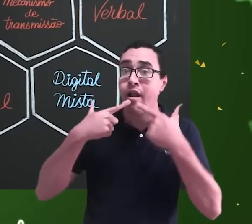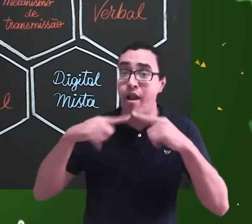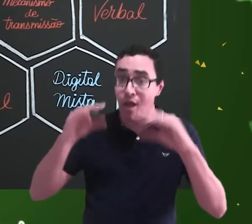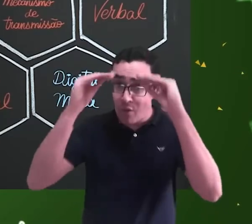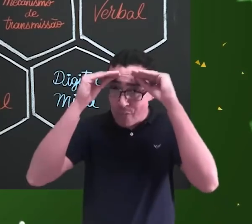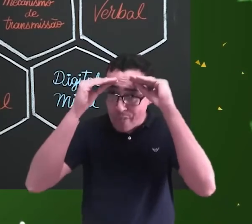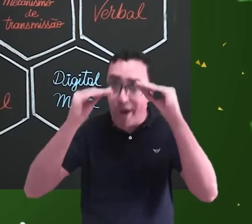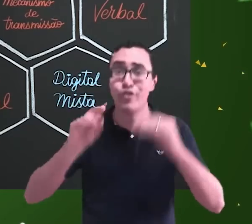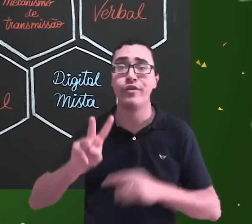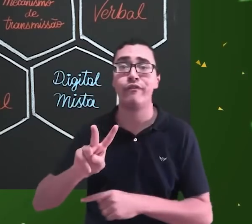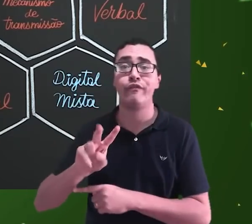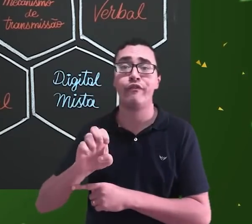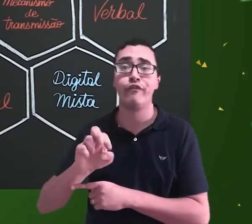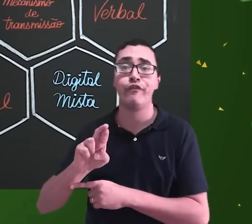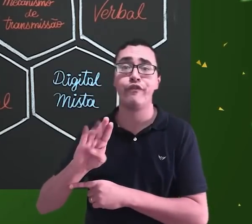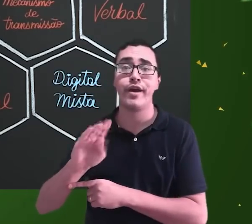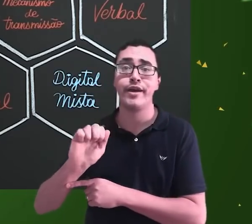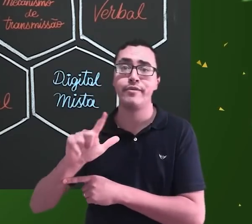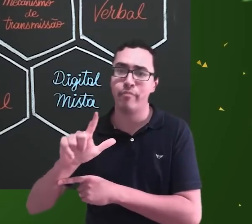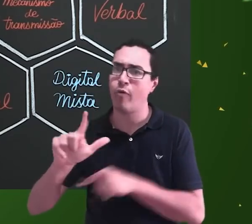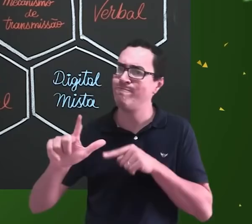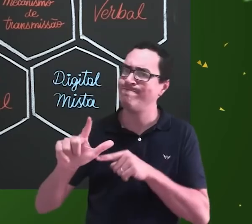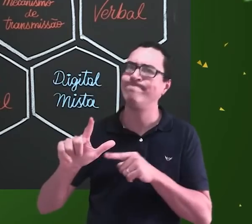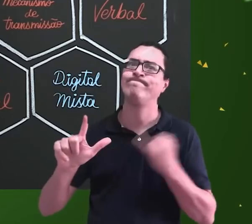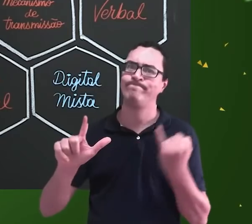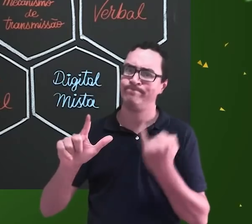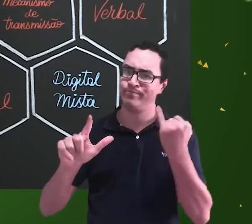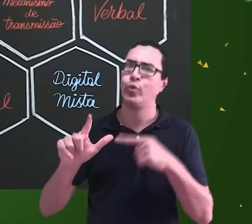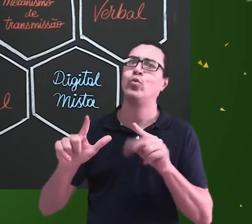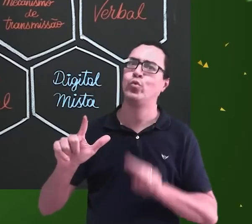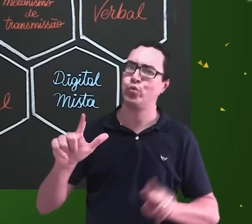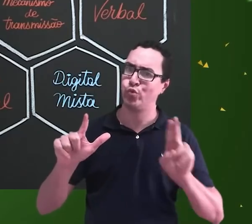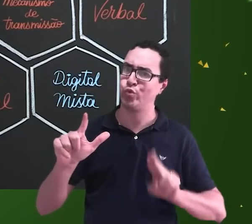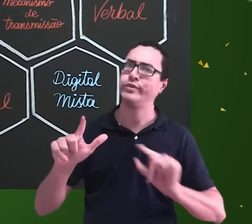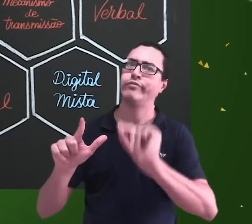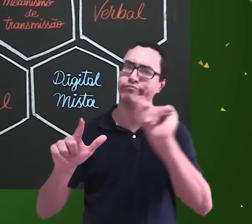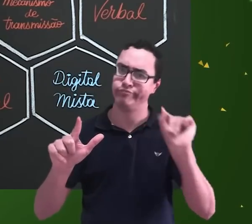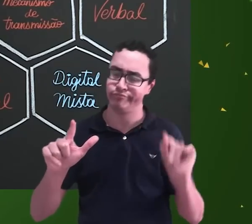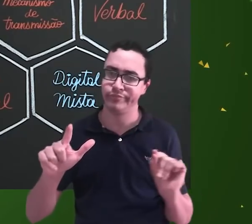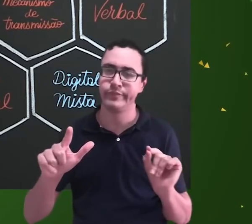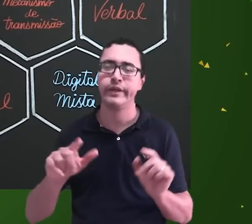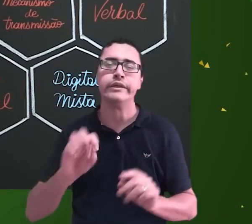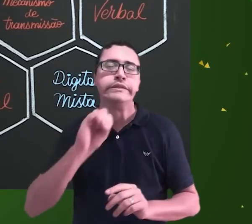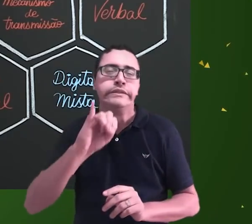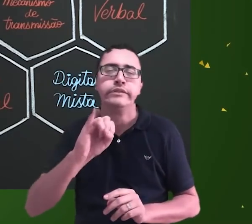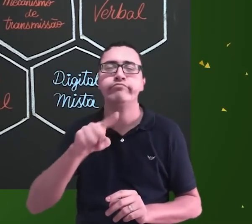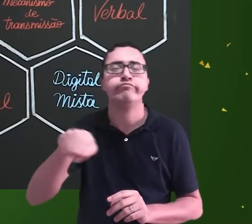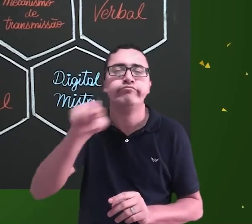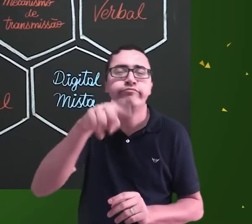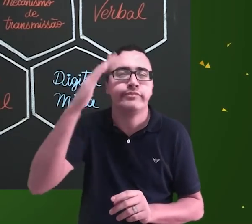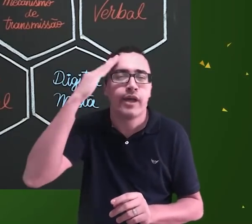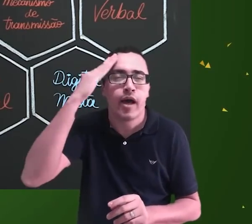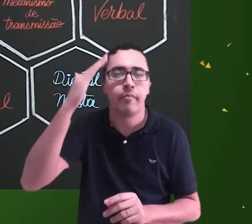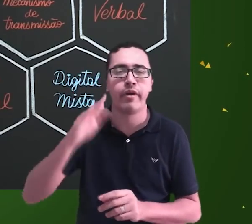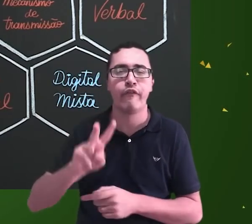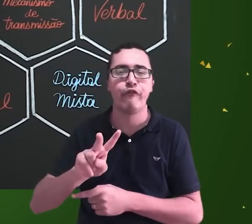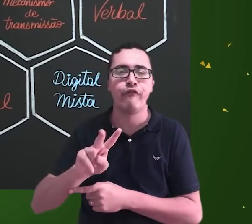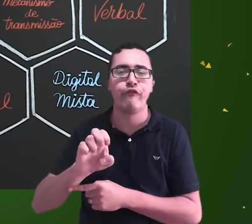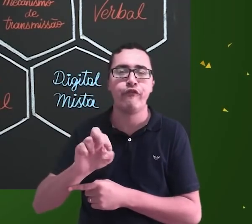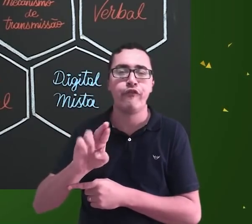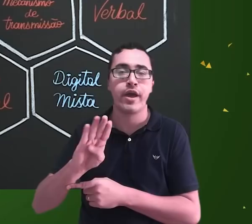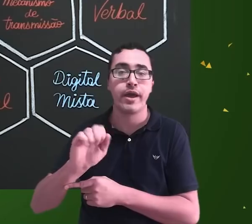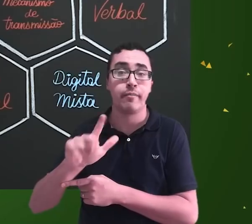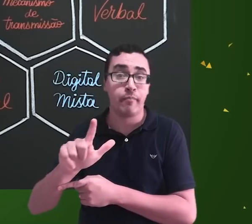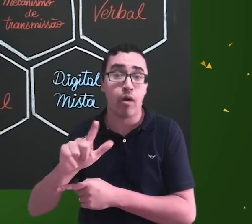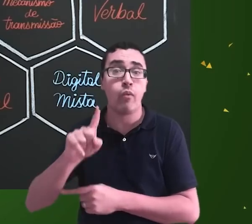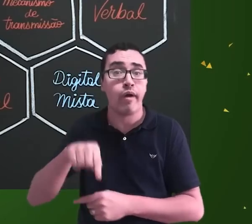é a linguagem verbal. Quando falarem para você que você está utilizando, que você precisa utilizar a linguagem verbal, a gente está falando da linguagem com as palavras,